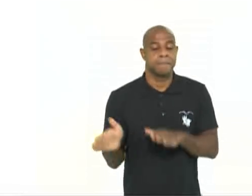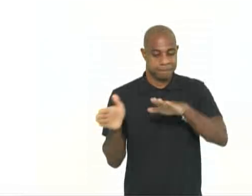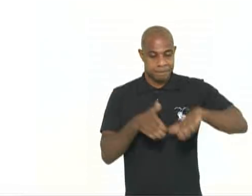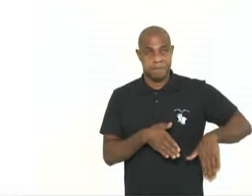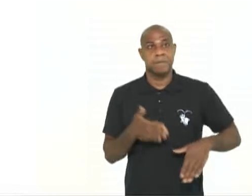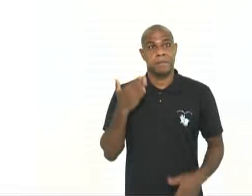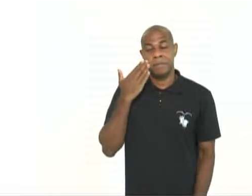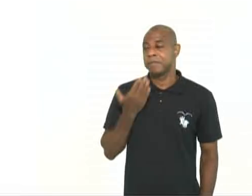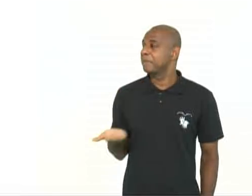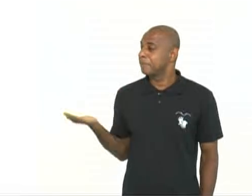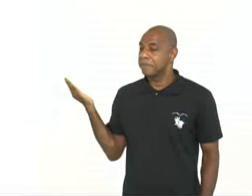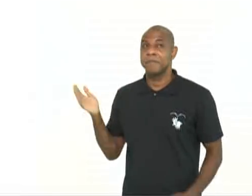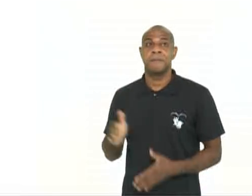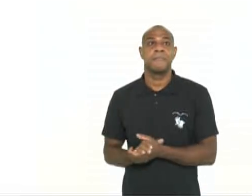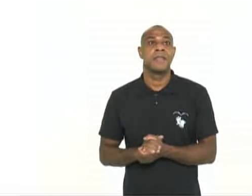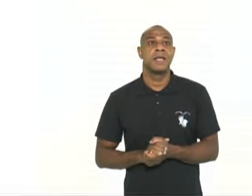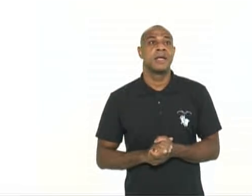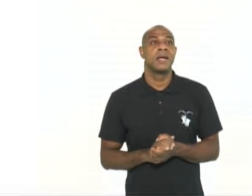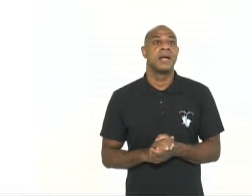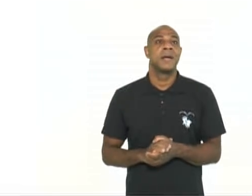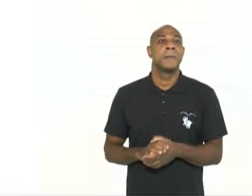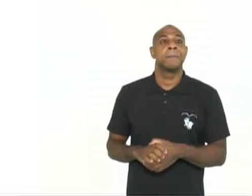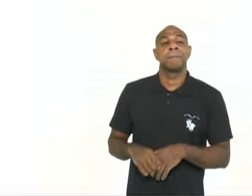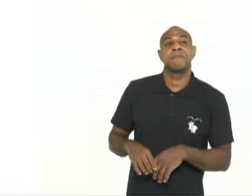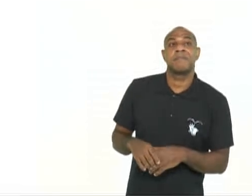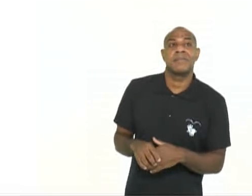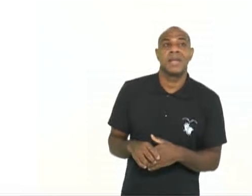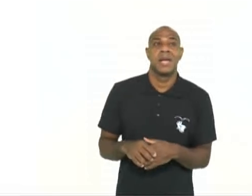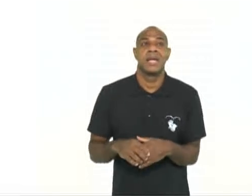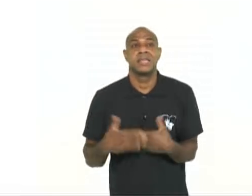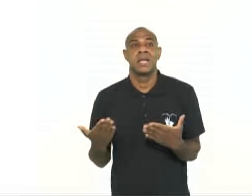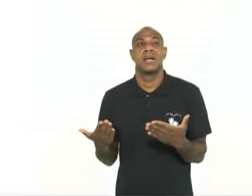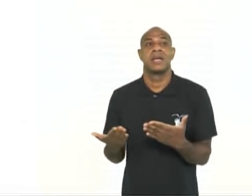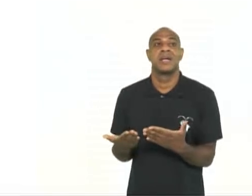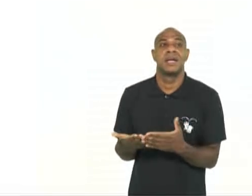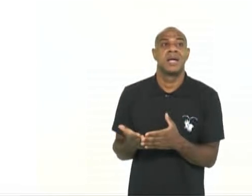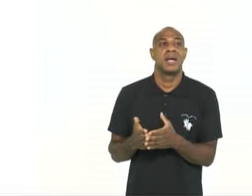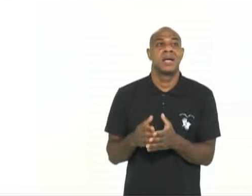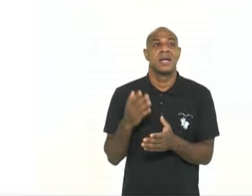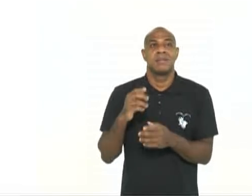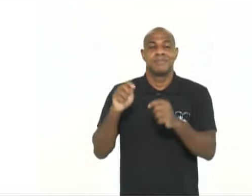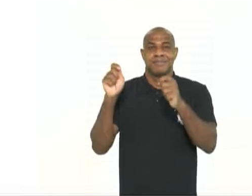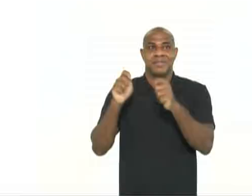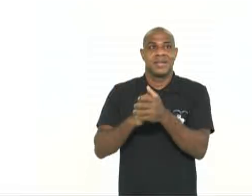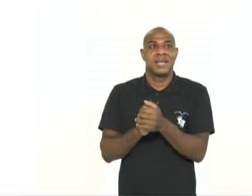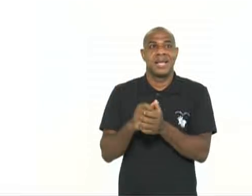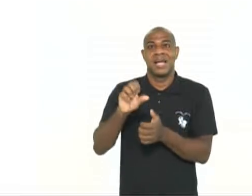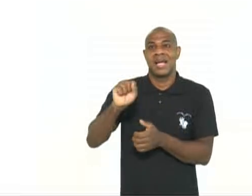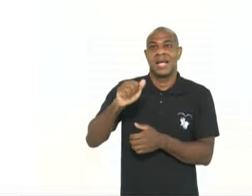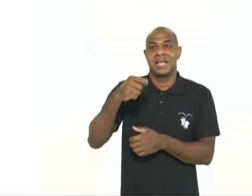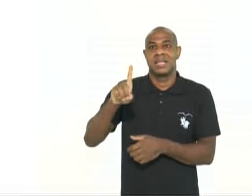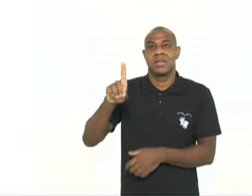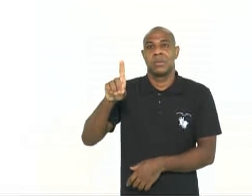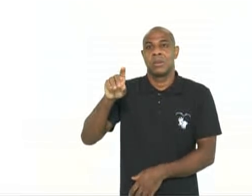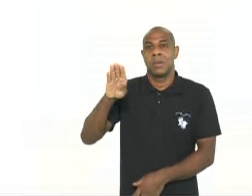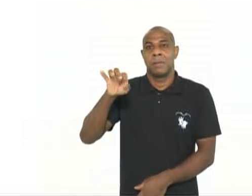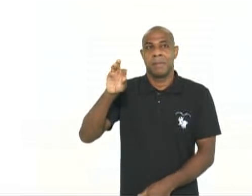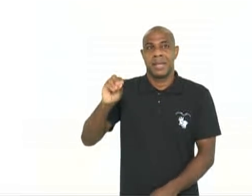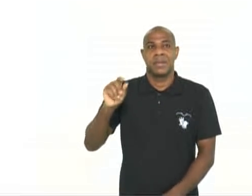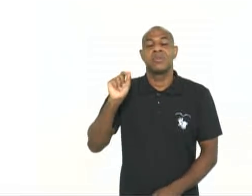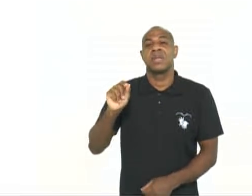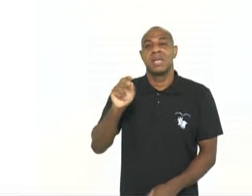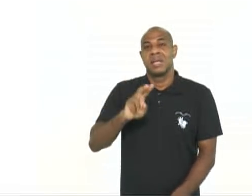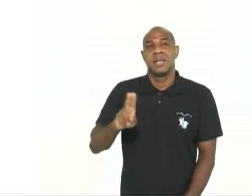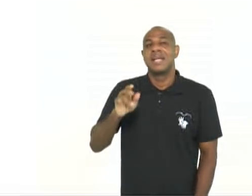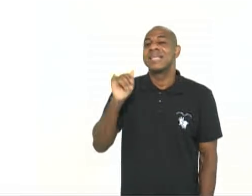partir de 529. A ordem de São Benedito, dos beneditinos, criada por São Bento de Núrsia, na Itália, é